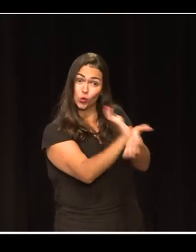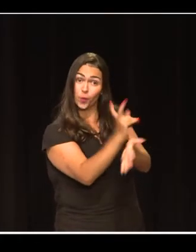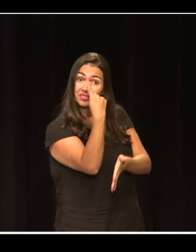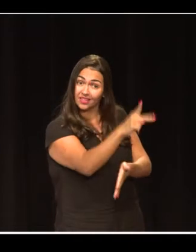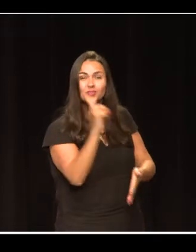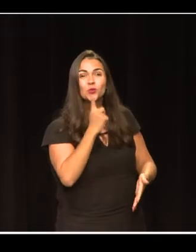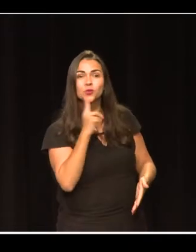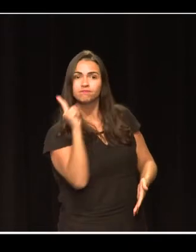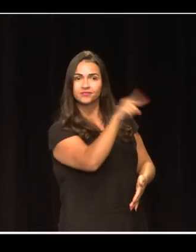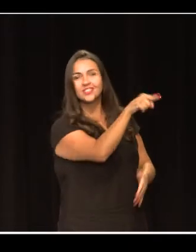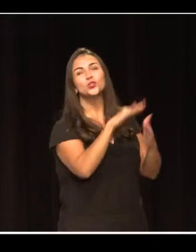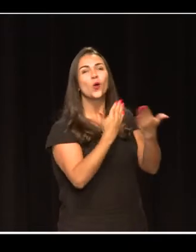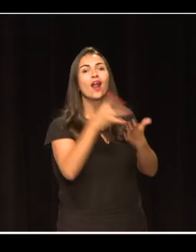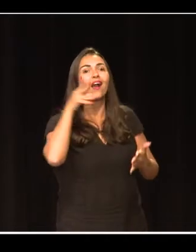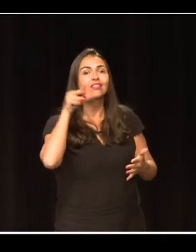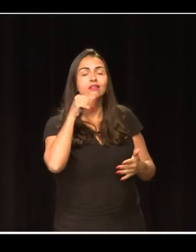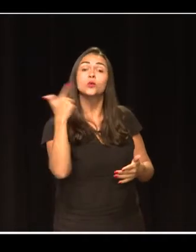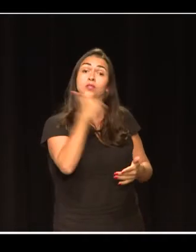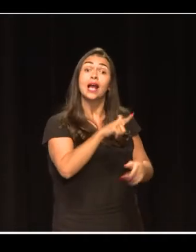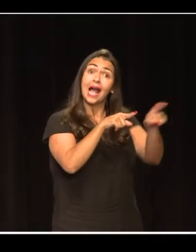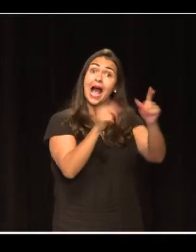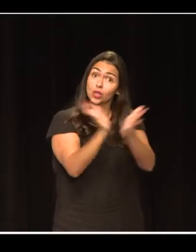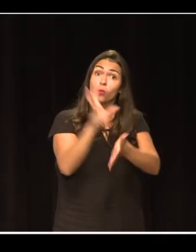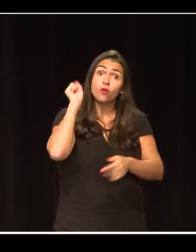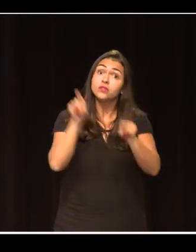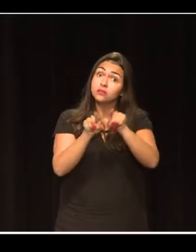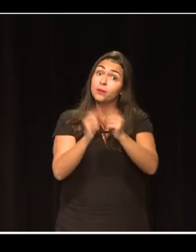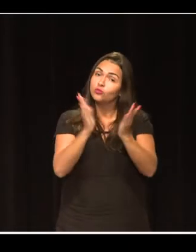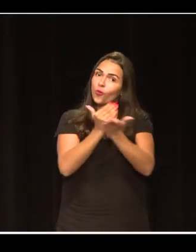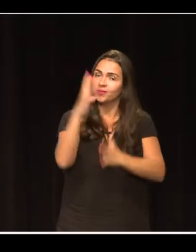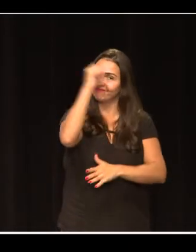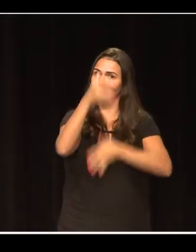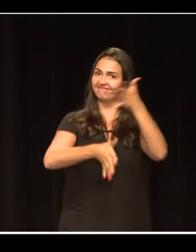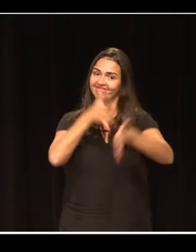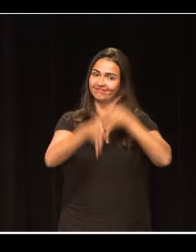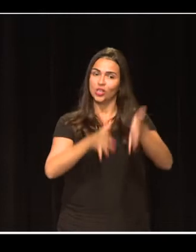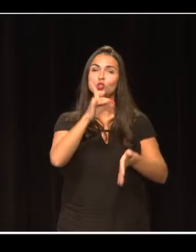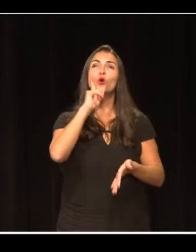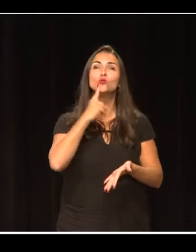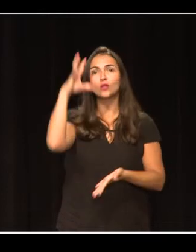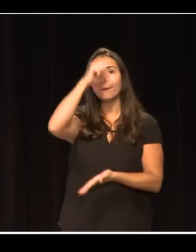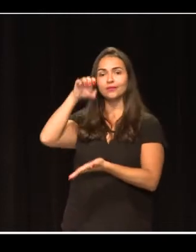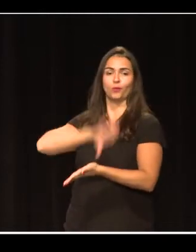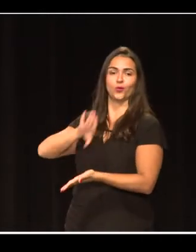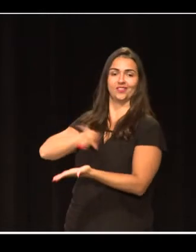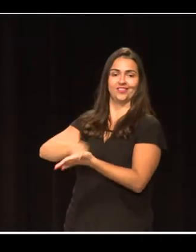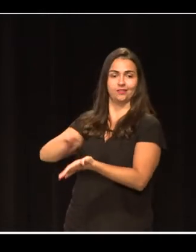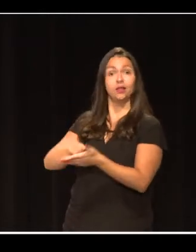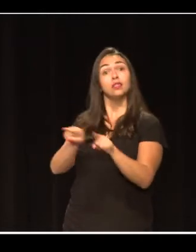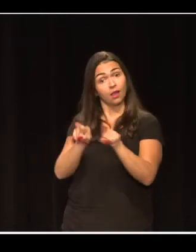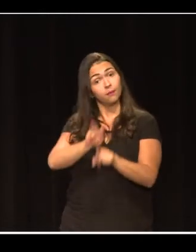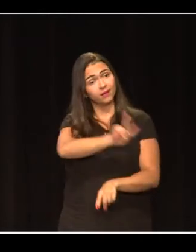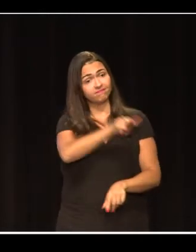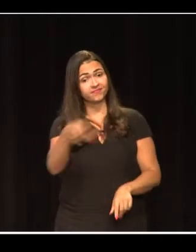para a gente, a turma de ouvintes está se alfabetizando em Libras também. Não é só o surdo que está aprendendo língua portuguesa. E